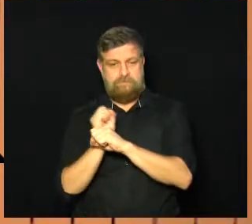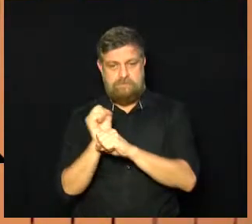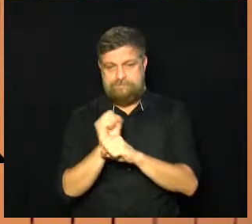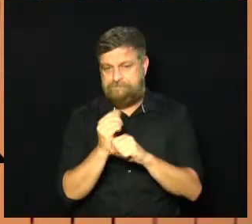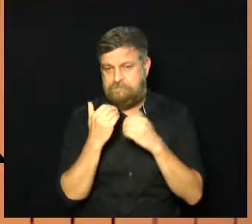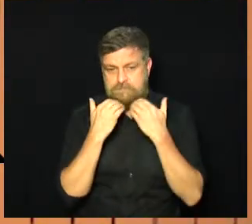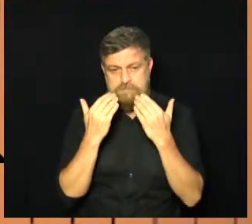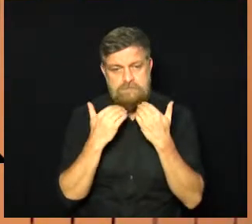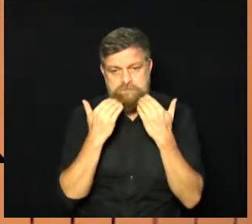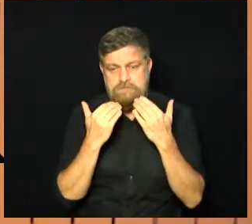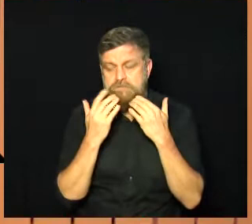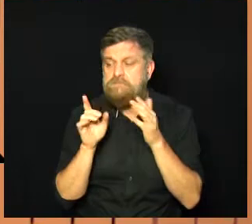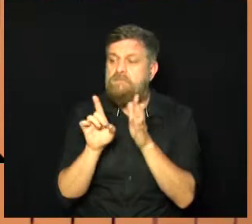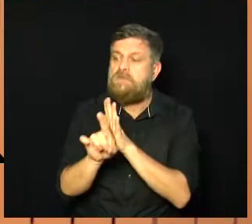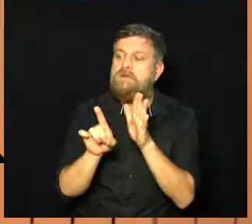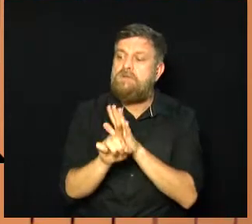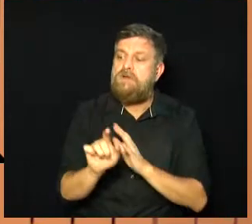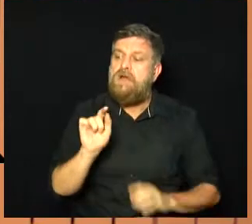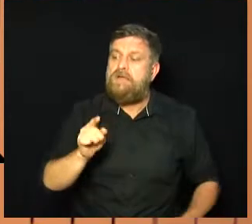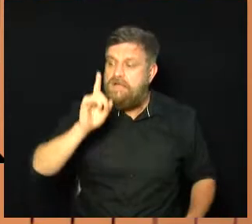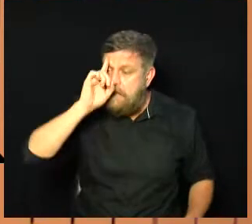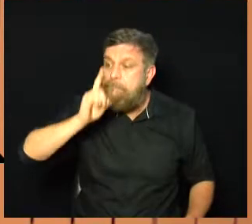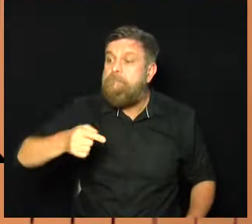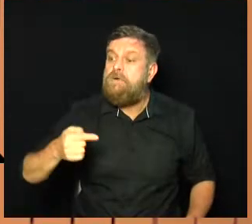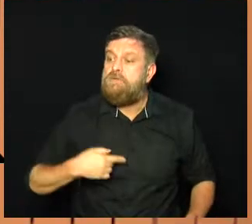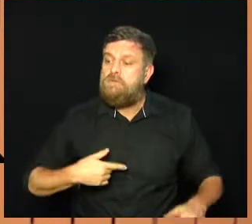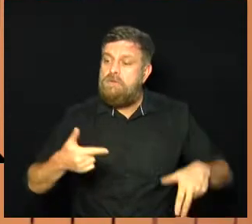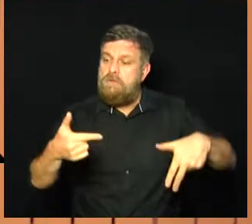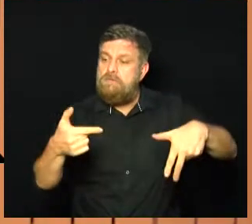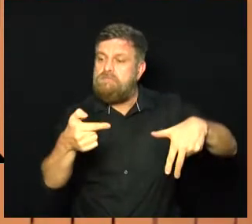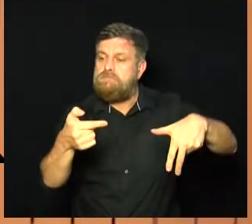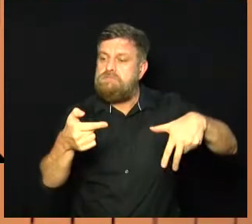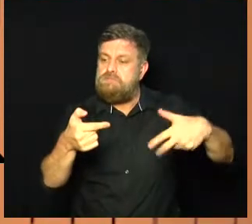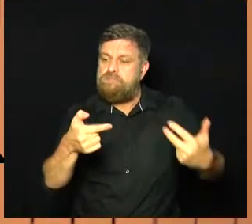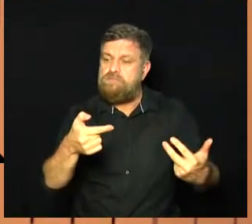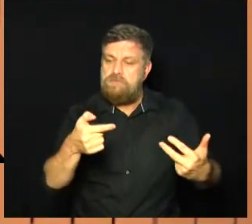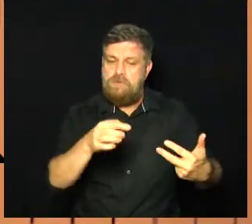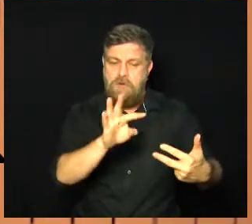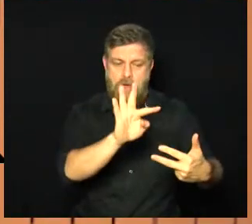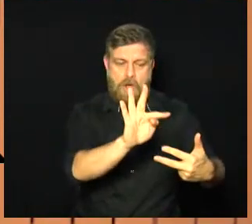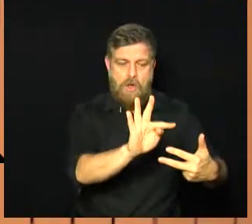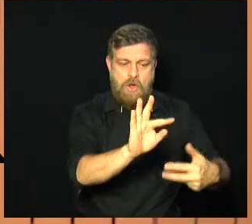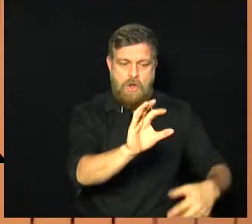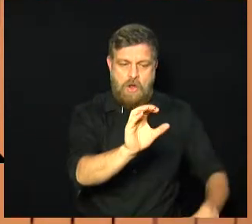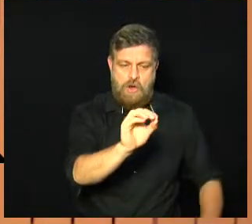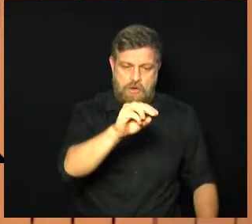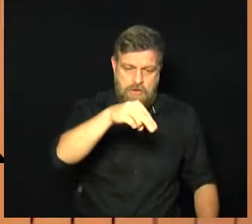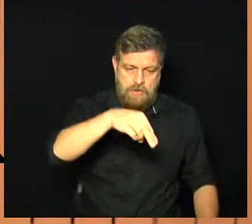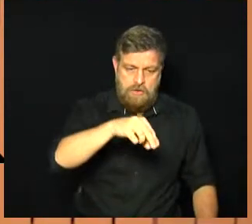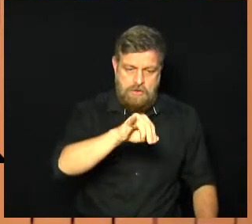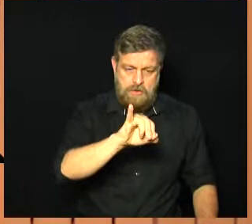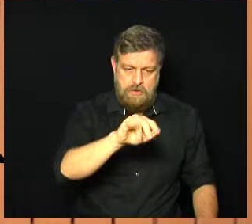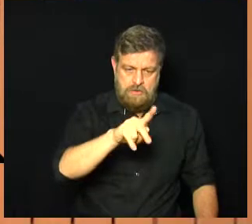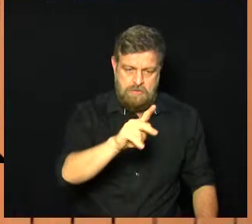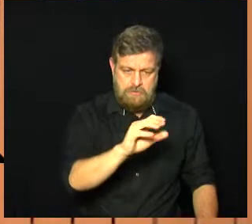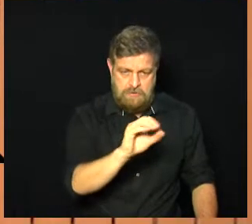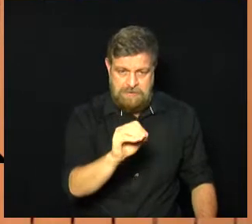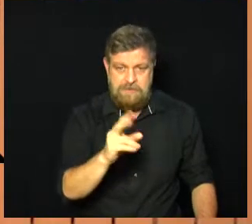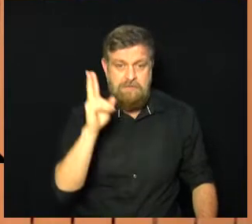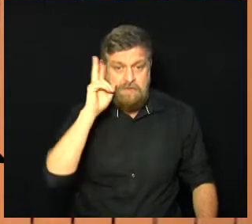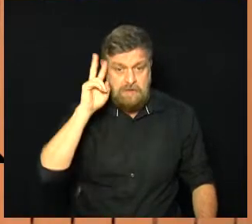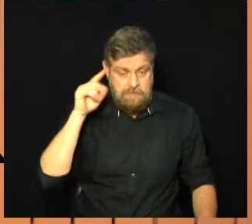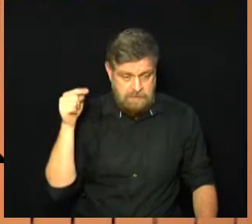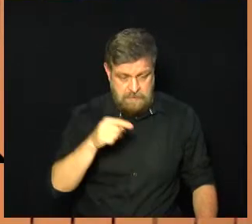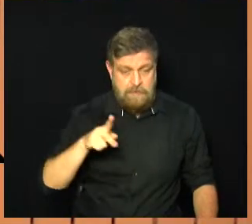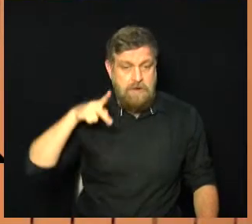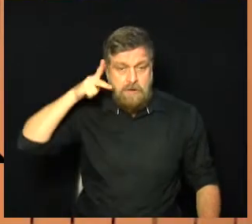gente ainda pergunta quem mandou matar o Toninho. Relembramos, né, as importâncias do governo Toninho, muitas das políticas públicas que a gente